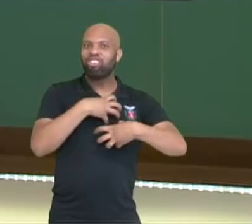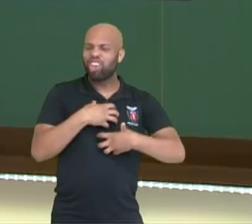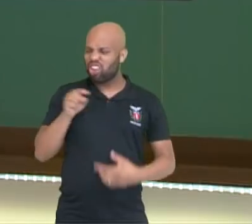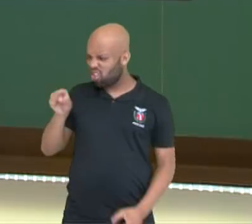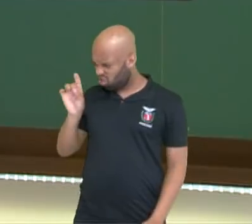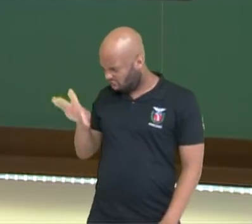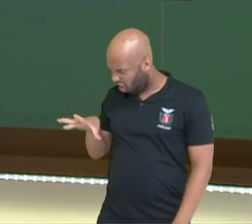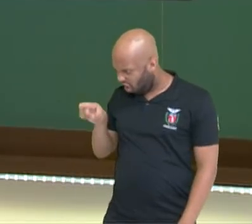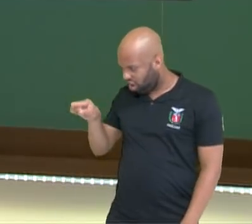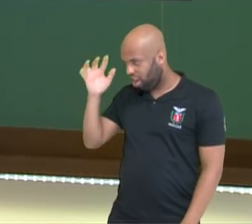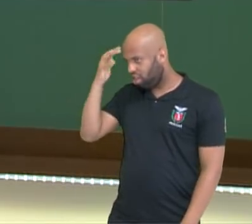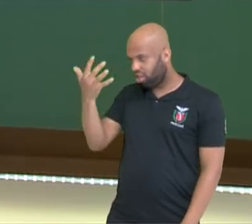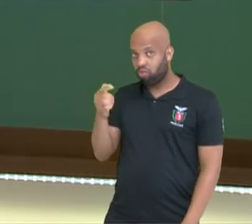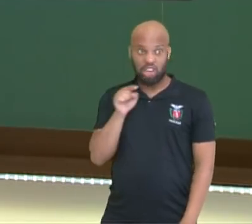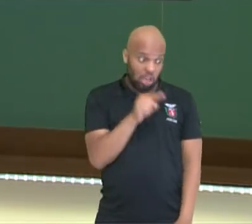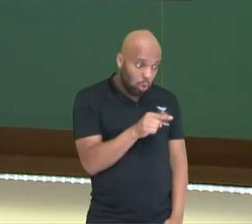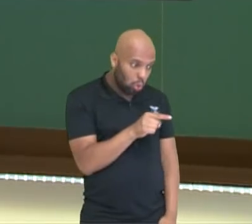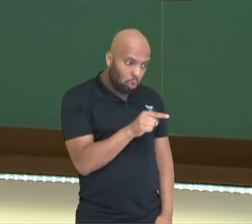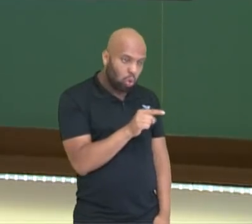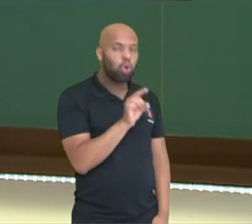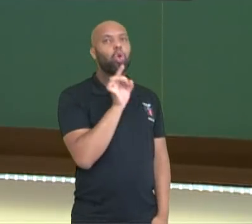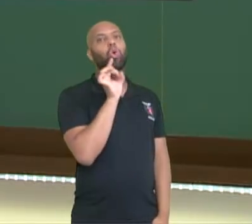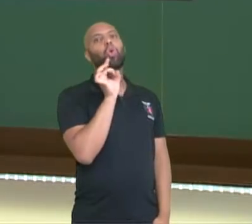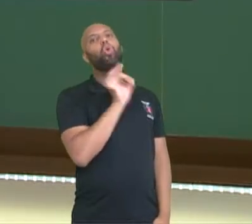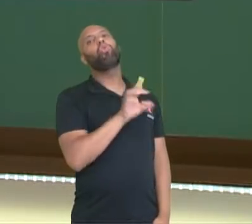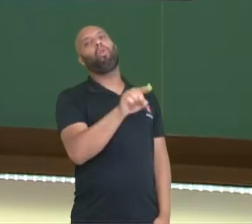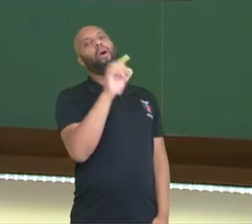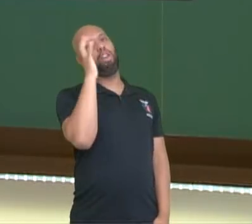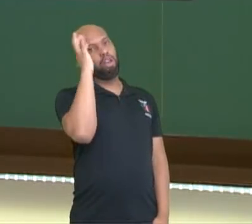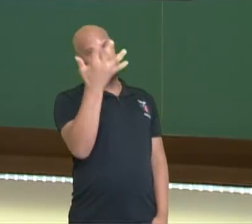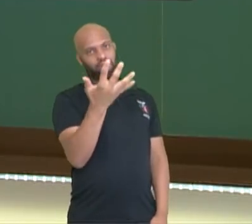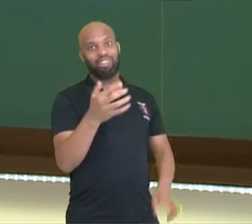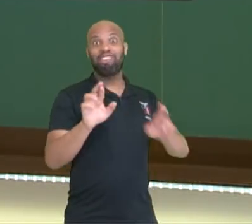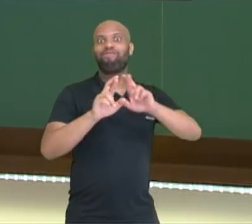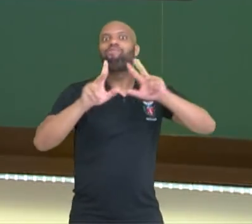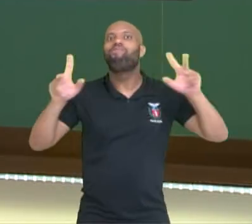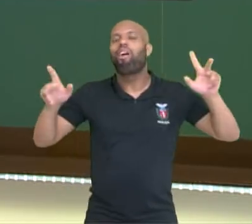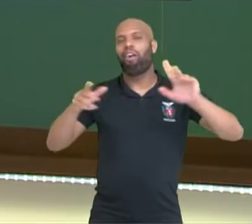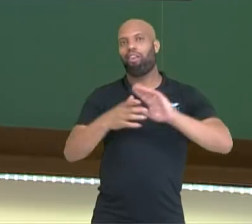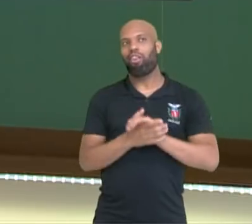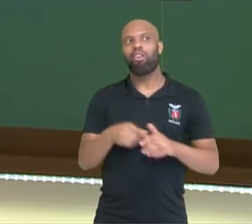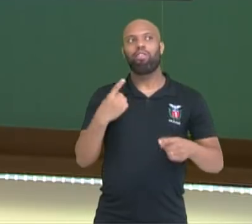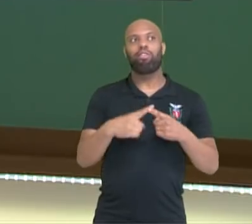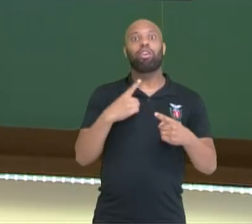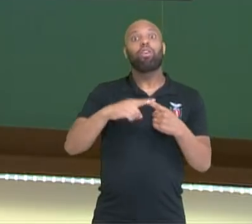Essa clareza, esse entendimento, essa expressividade,